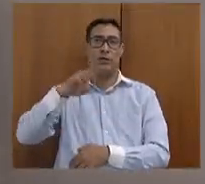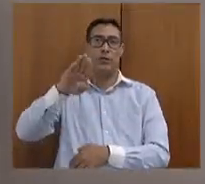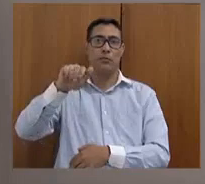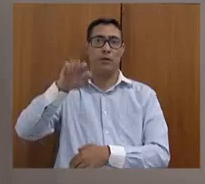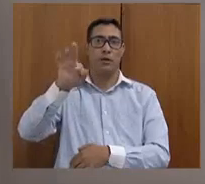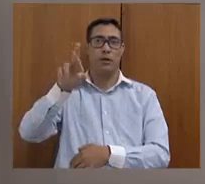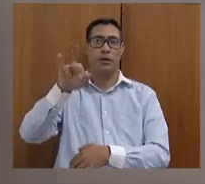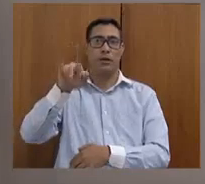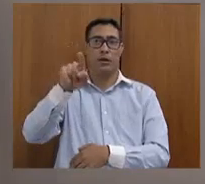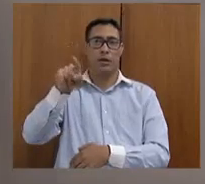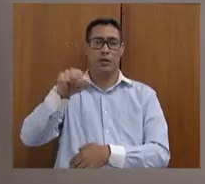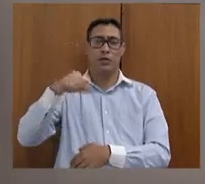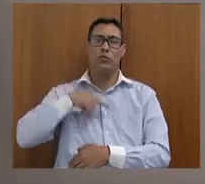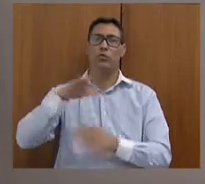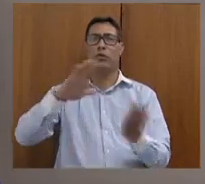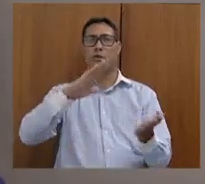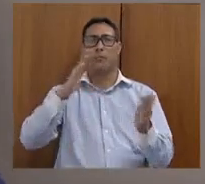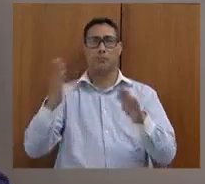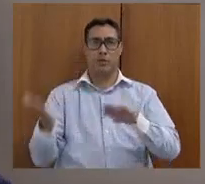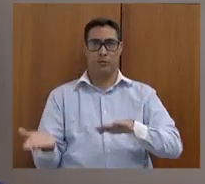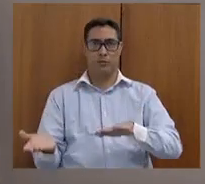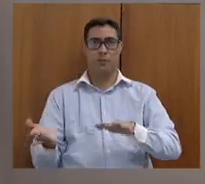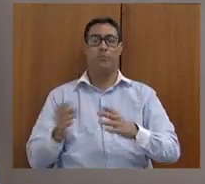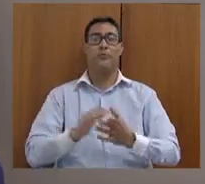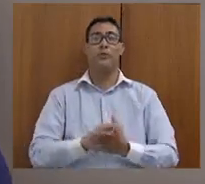durante todo esse período